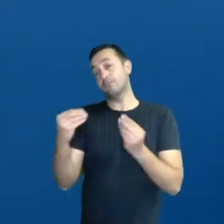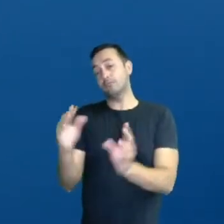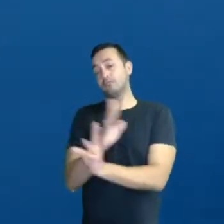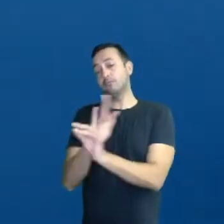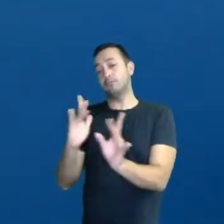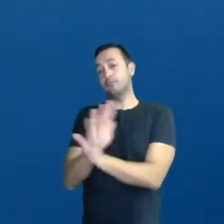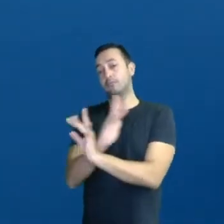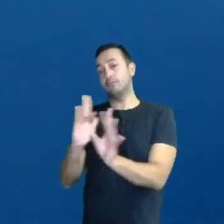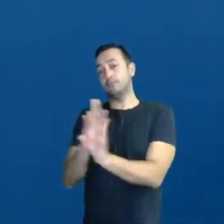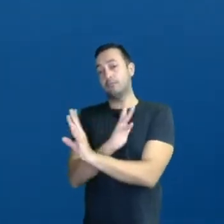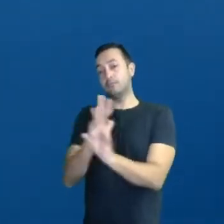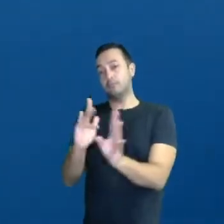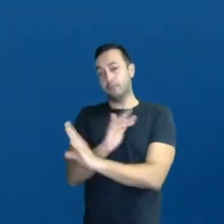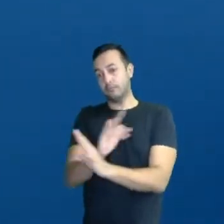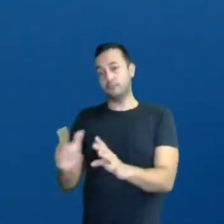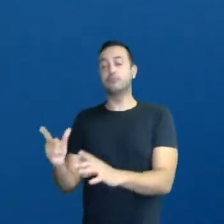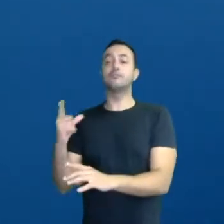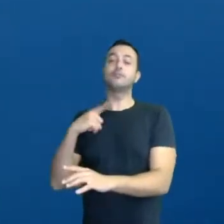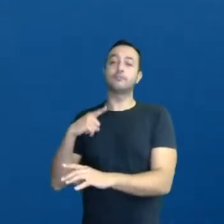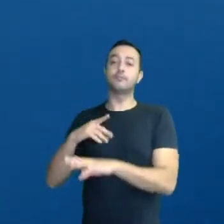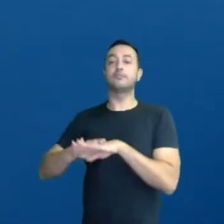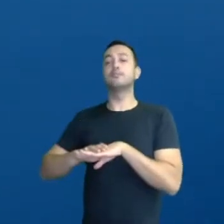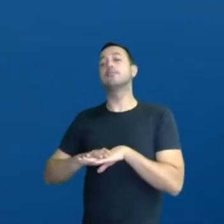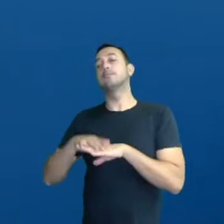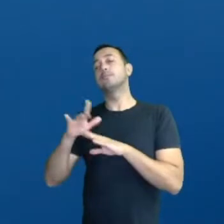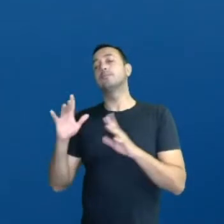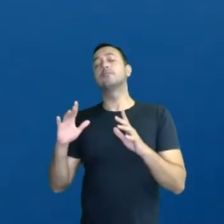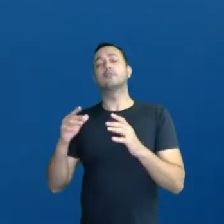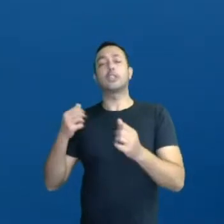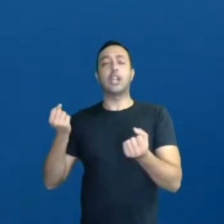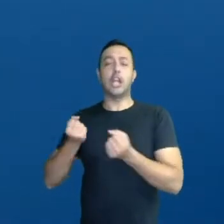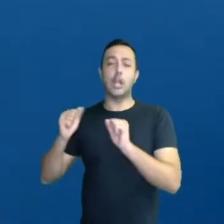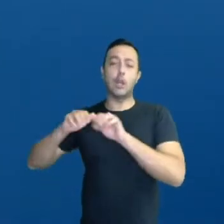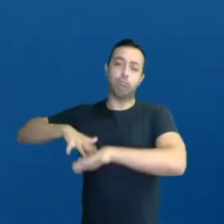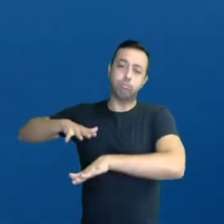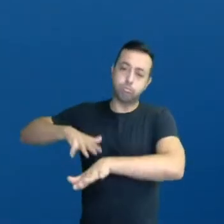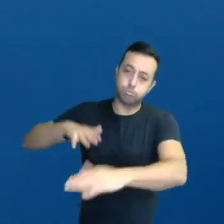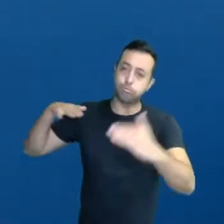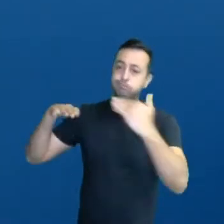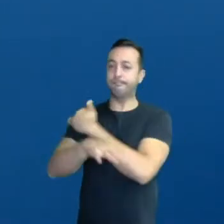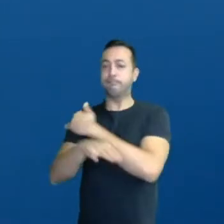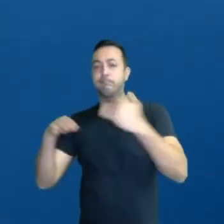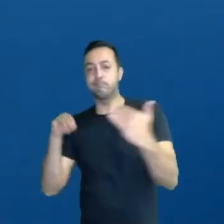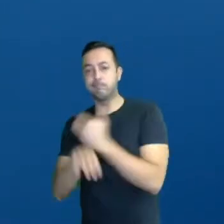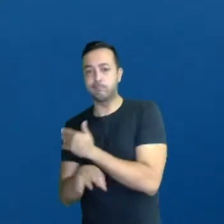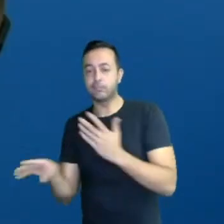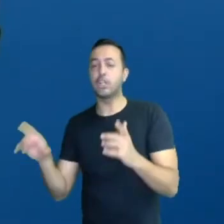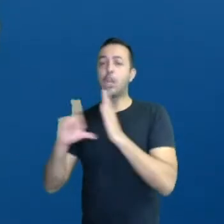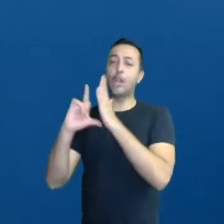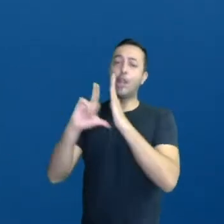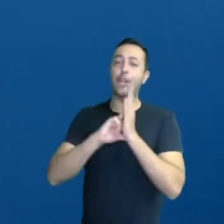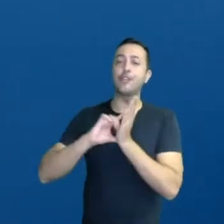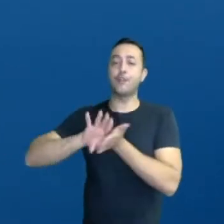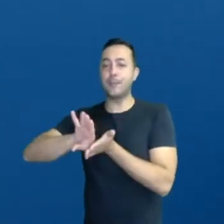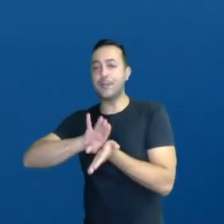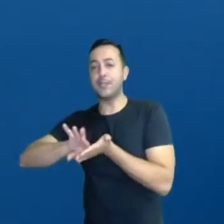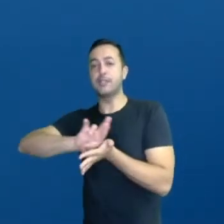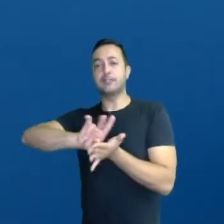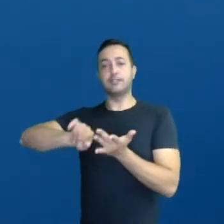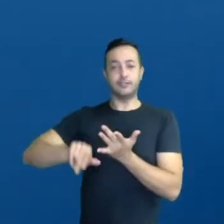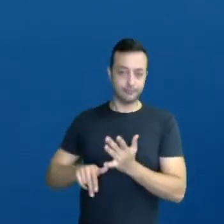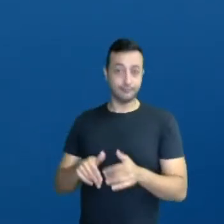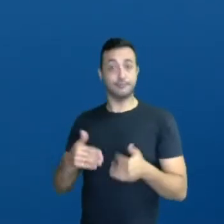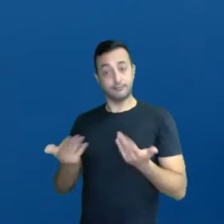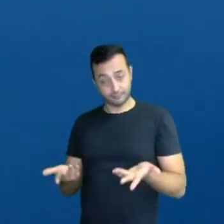pessoas. É uma área onde tem muito movimento de trânsito, de casas, de lojas, de bancos e etc. Ou